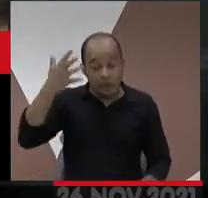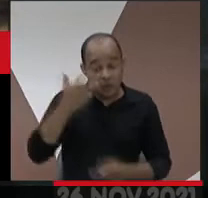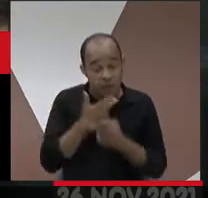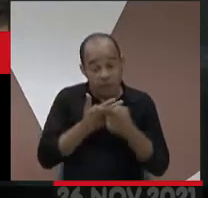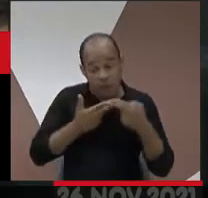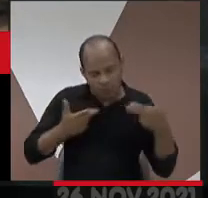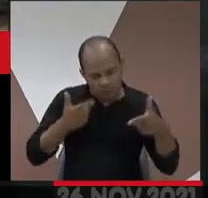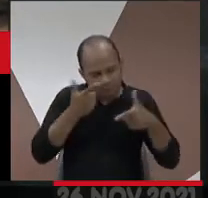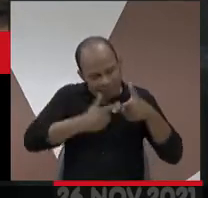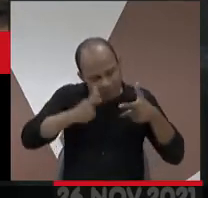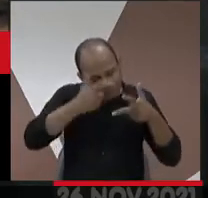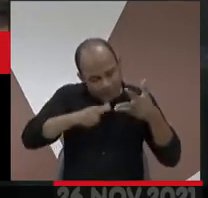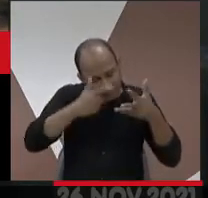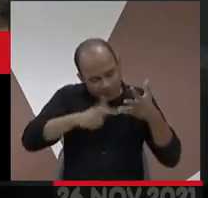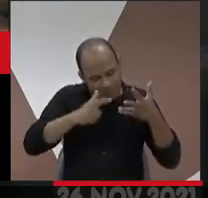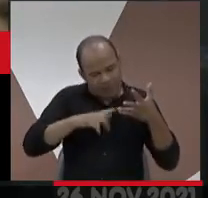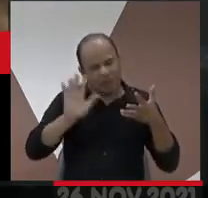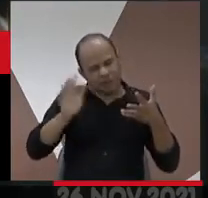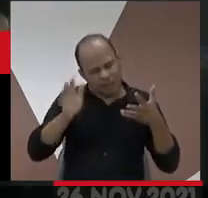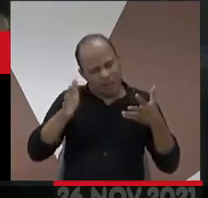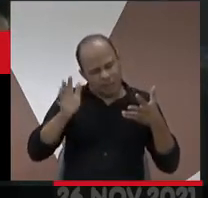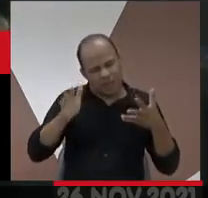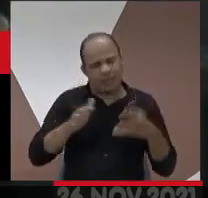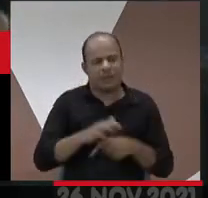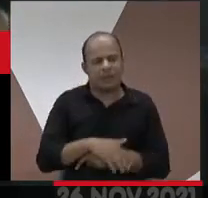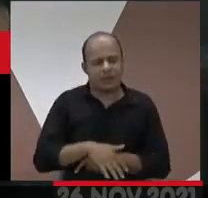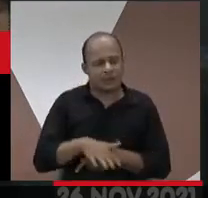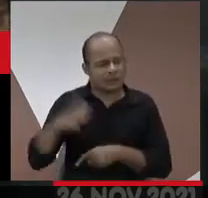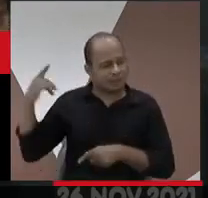meses, com um evidente